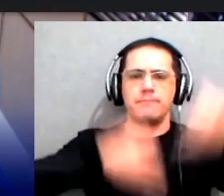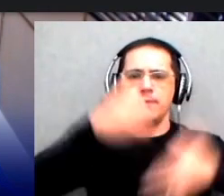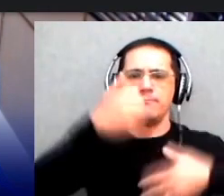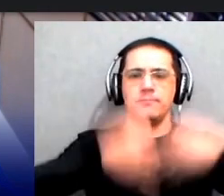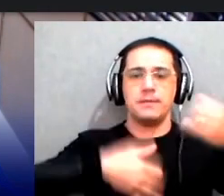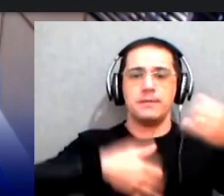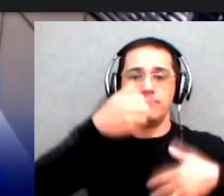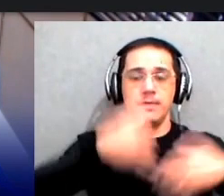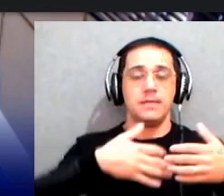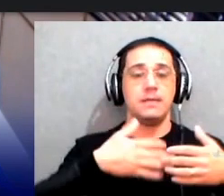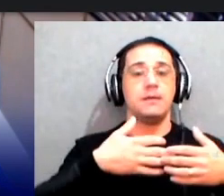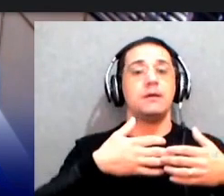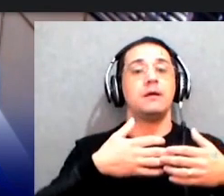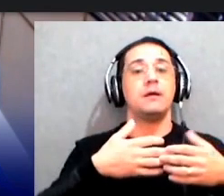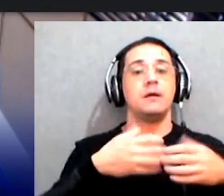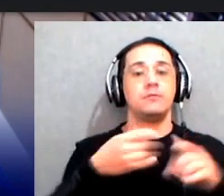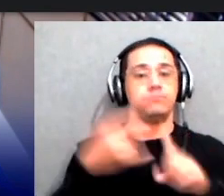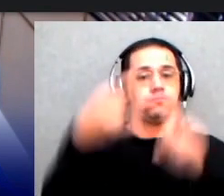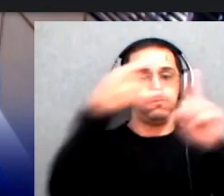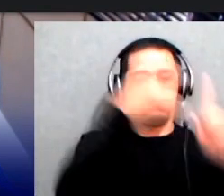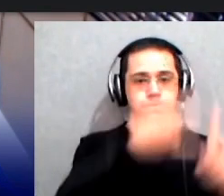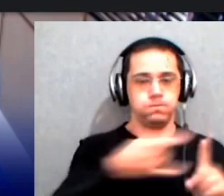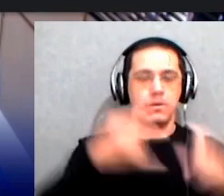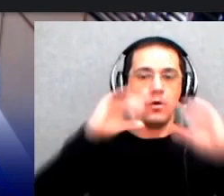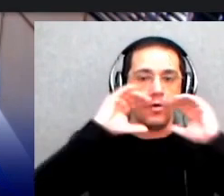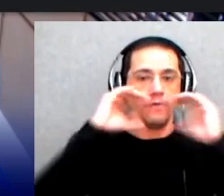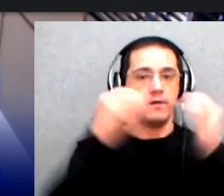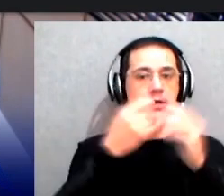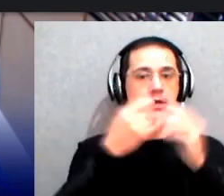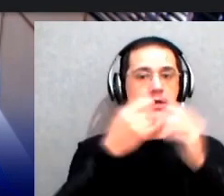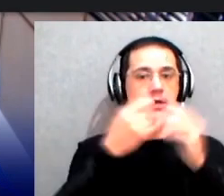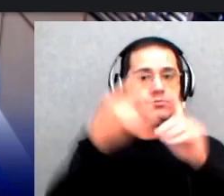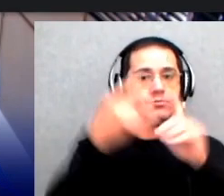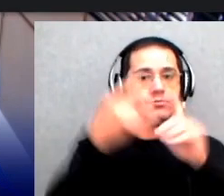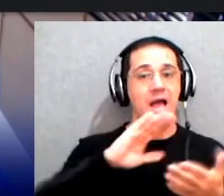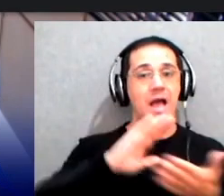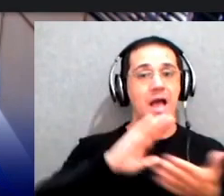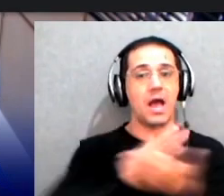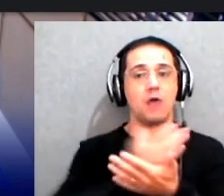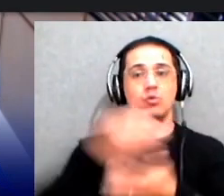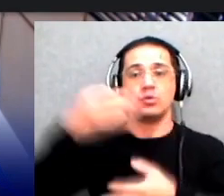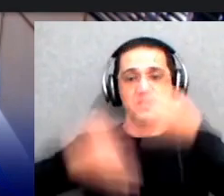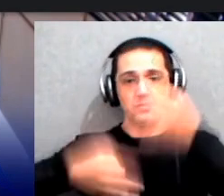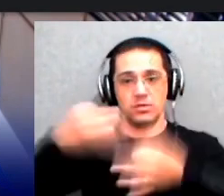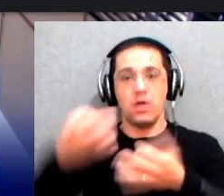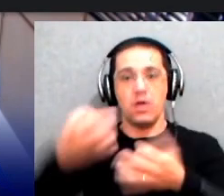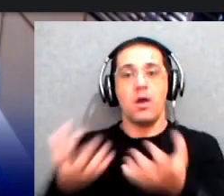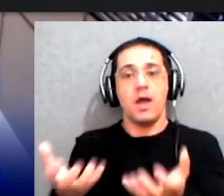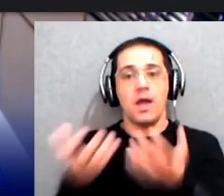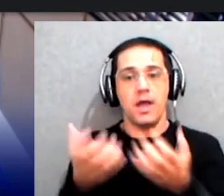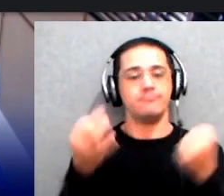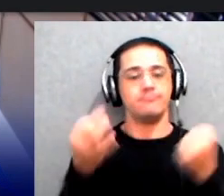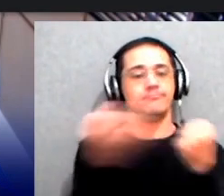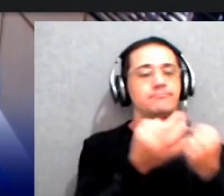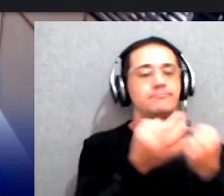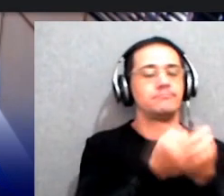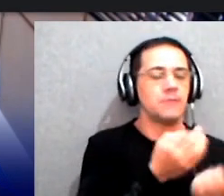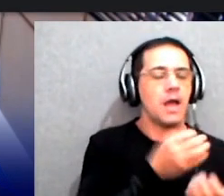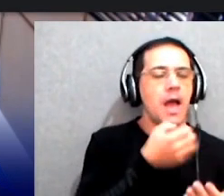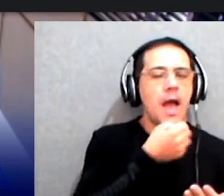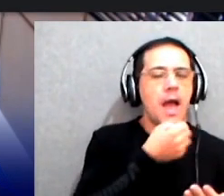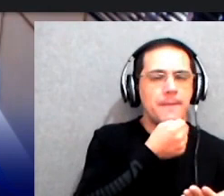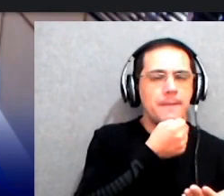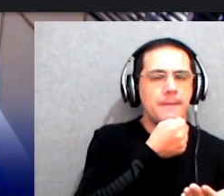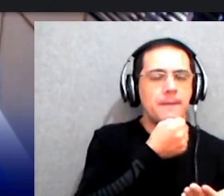muito preocupado com alguns tribunais que estão querendo que os advogados mandem a sua sustentação oral gravada. Isso não